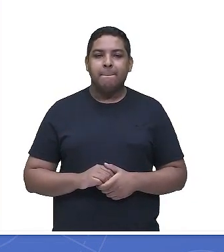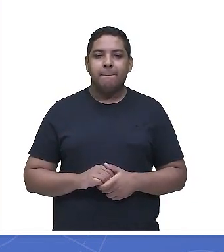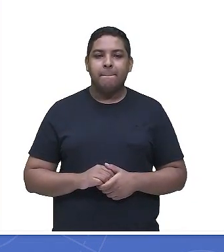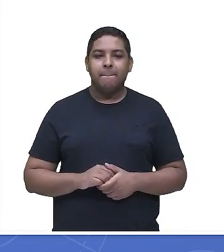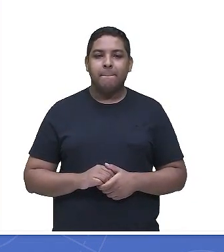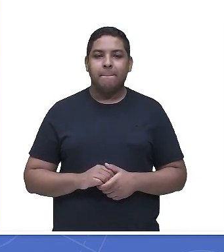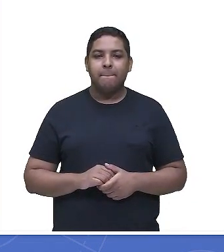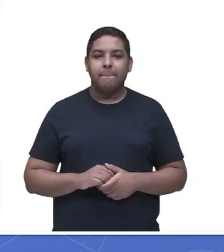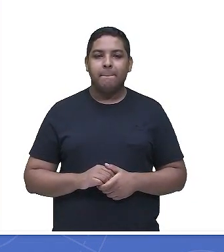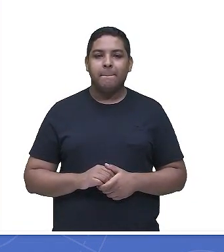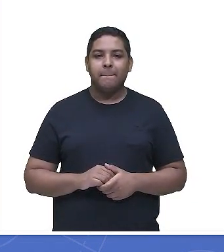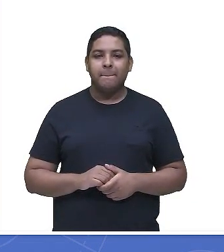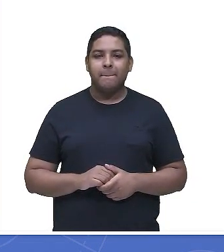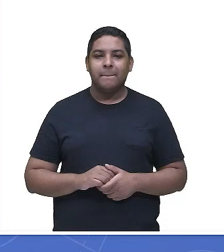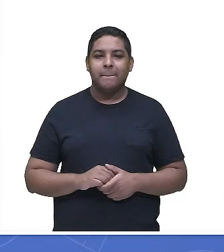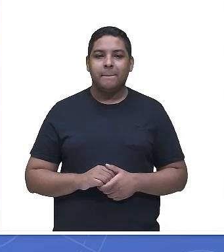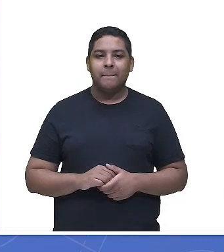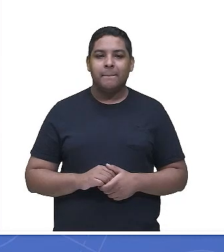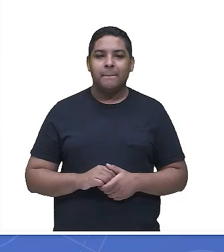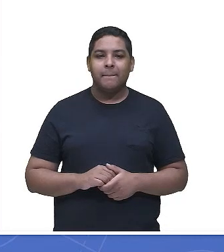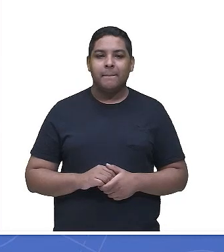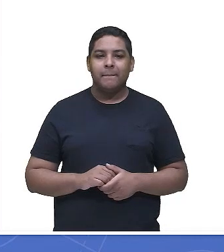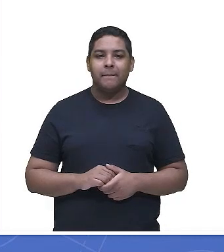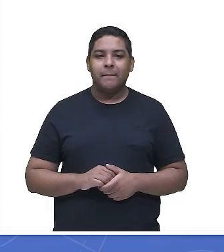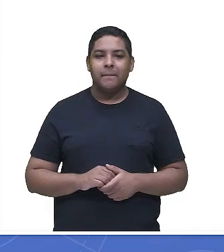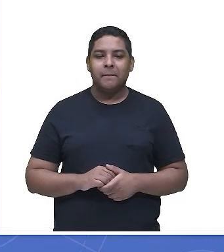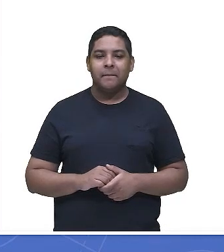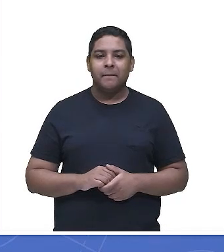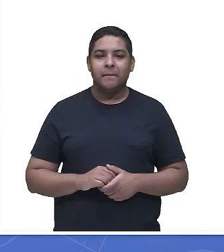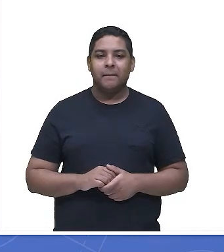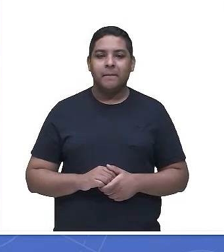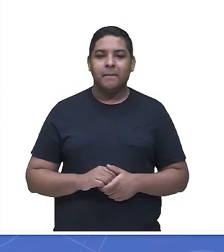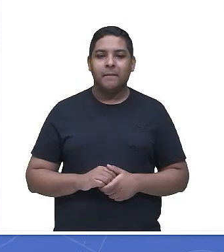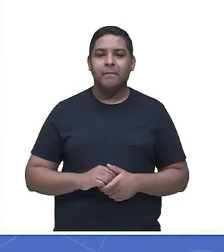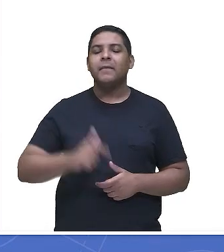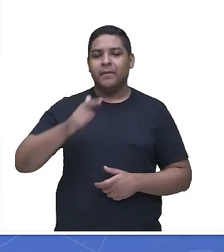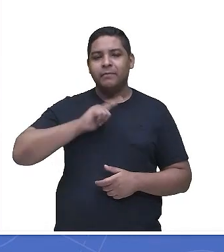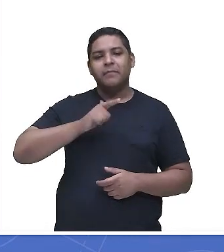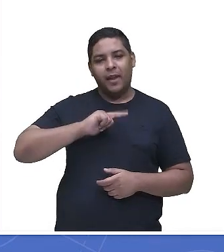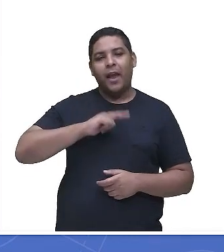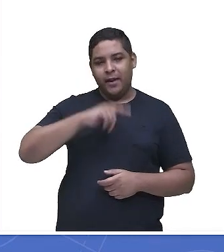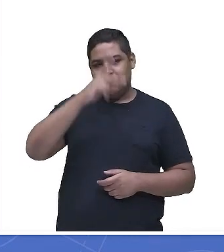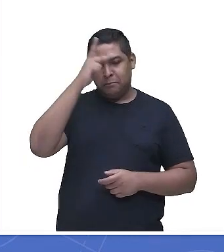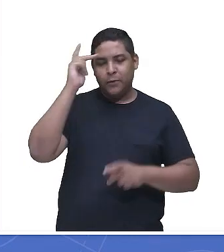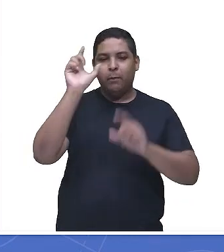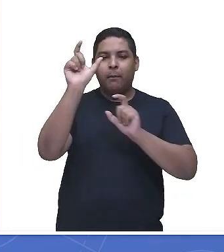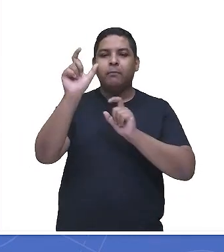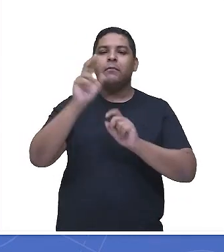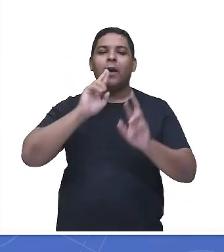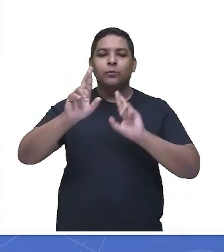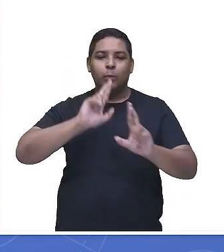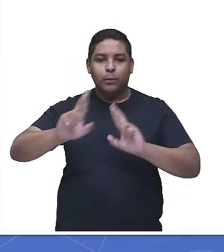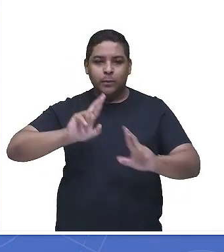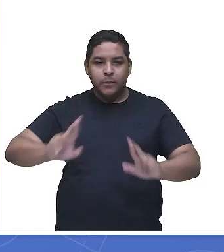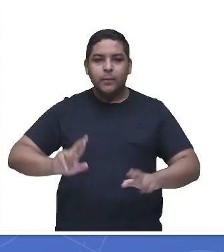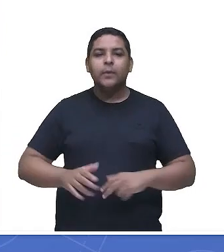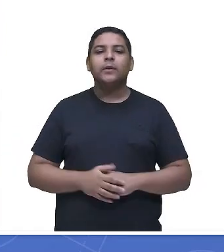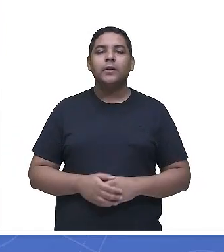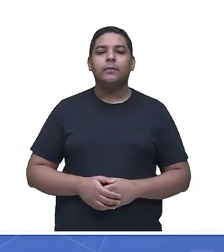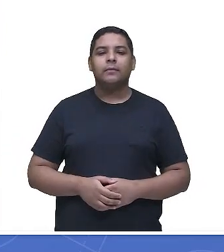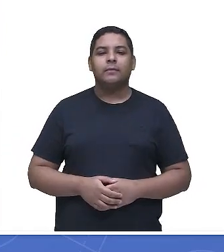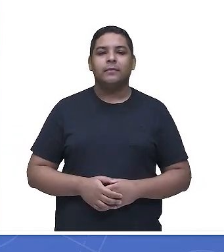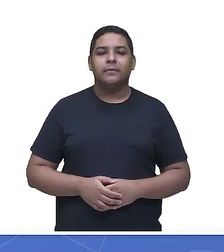Aquela, né? Eu olhei só a primeira aí, não vi a segunda. Tem um monte de gente respondendo a segunda questão. Que bom! Deixa eu puxar os pensamentos